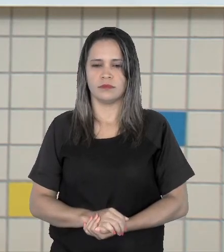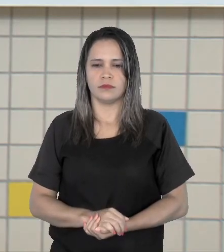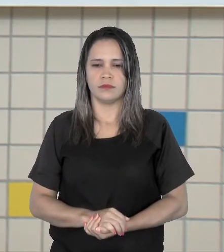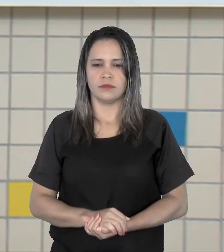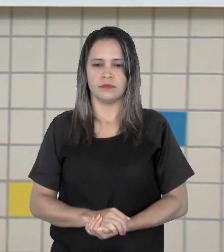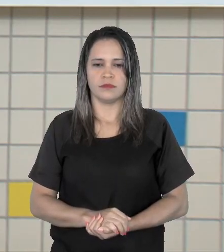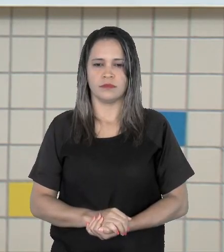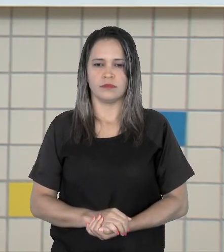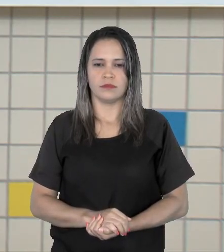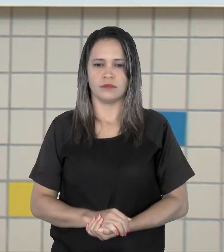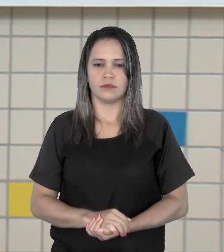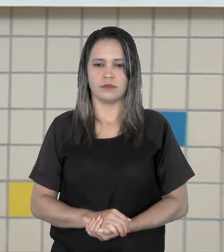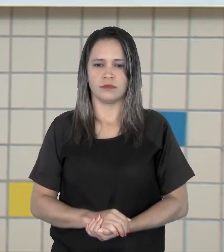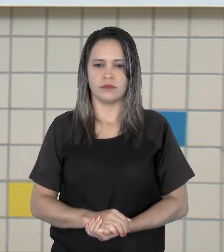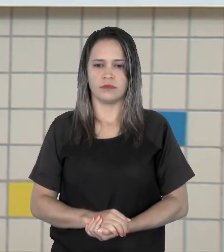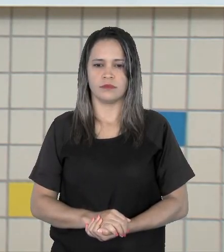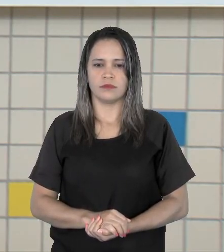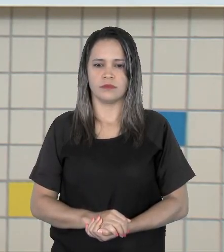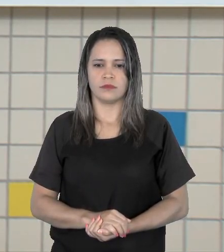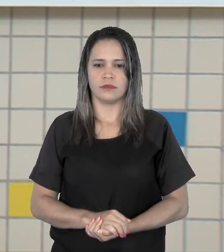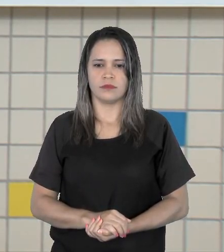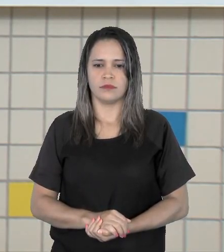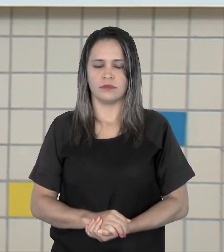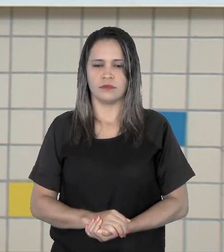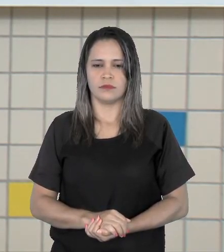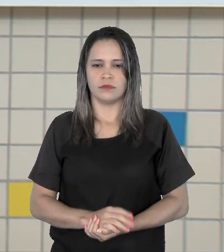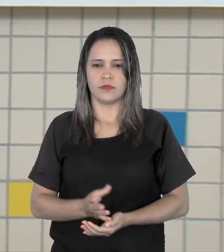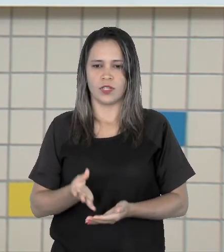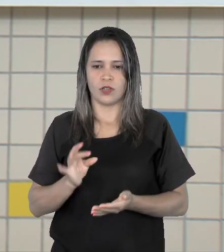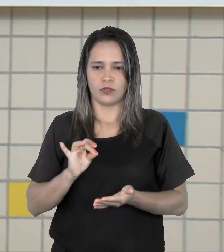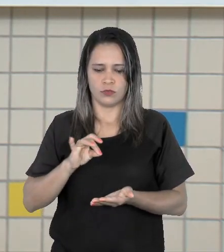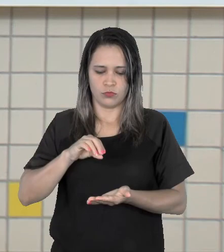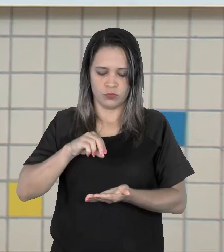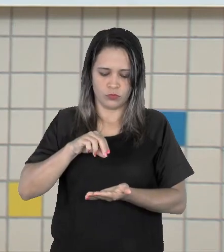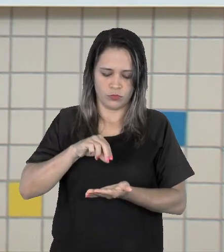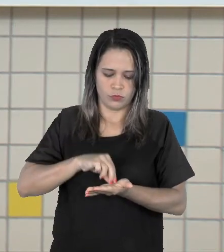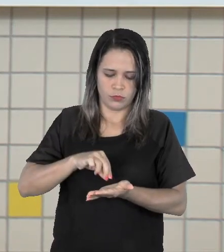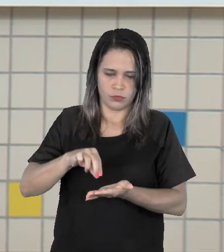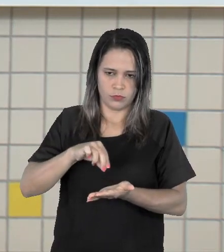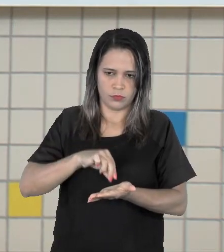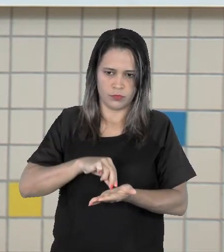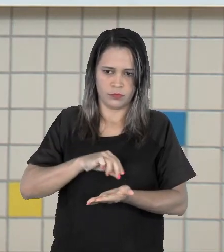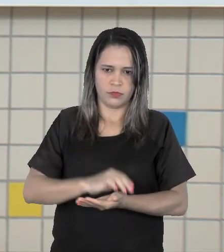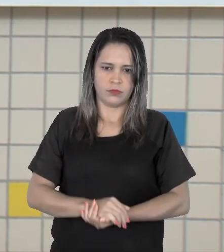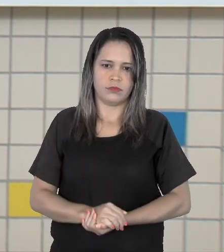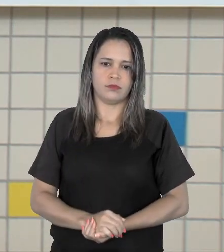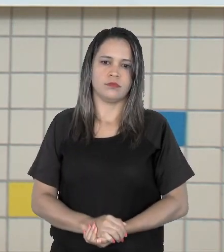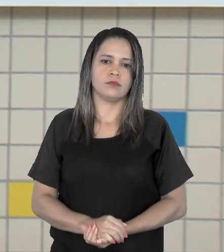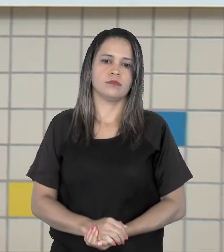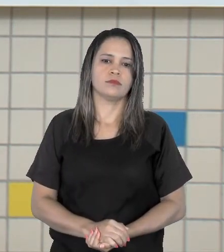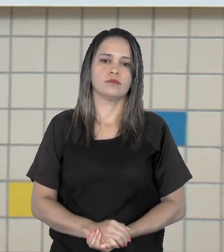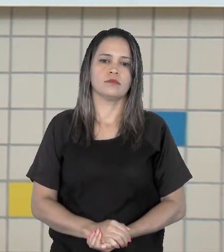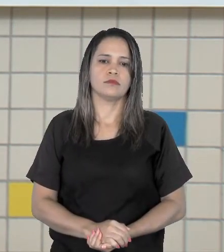16. Então, vamos colocar o número 16 na sua posição.